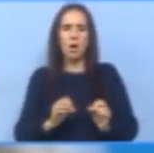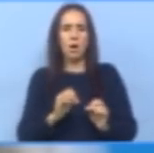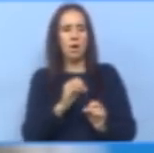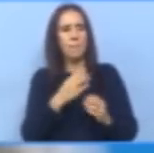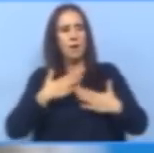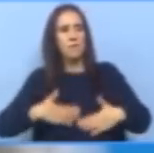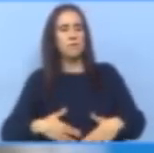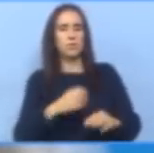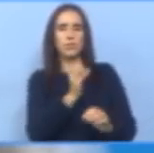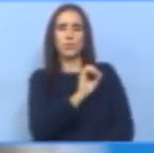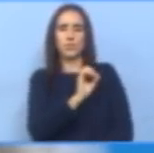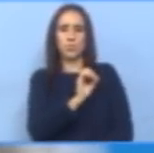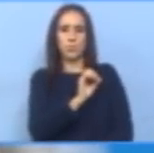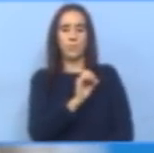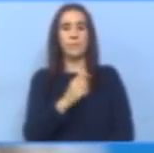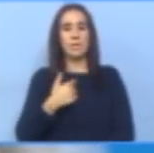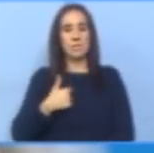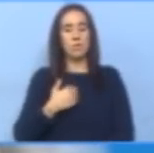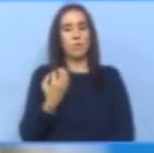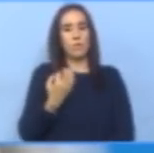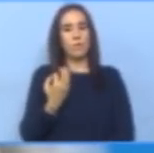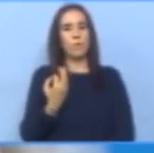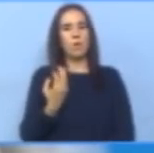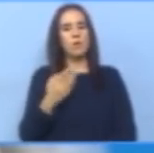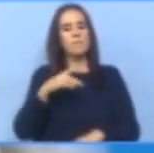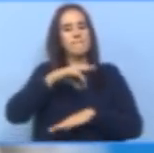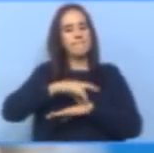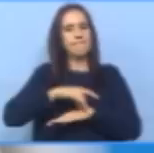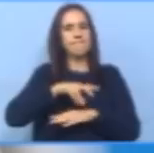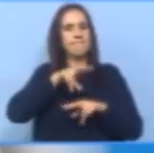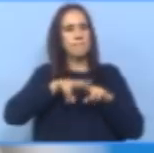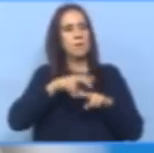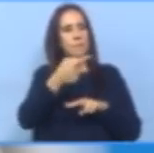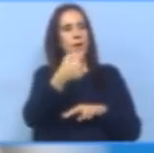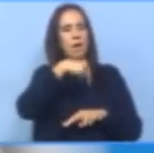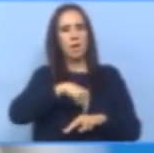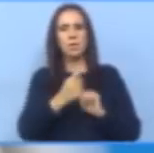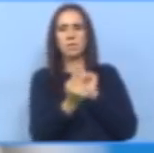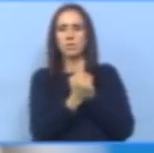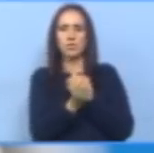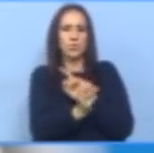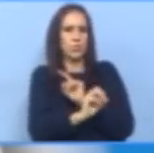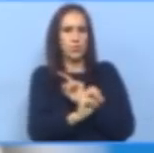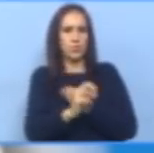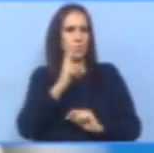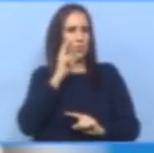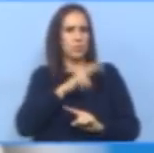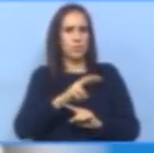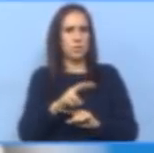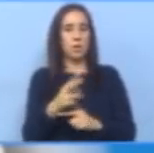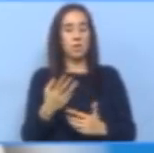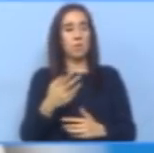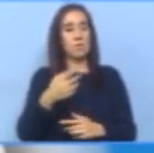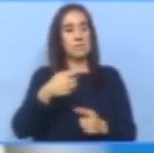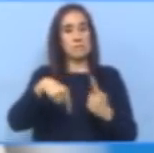me vestistes. Estive doente e na prisão e não me fostes visitar. Então também